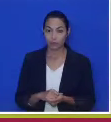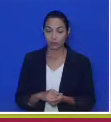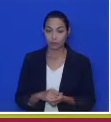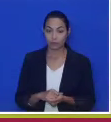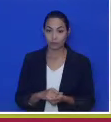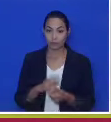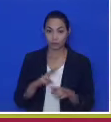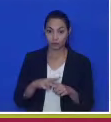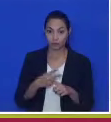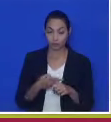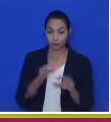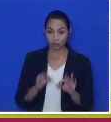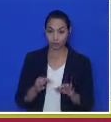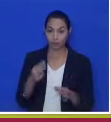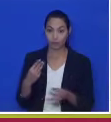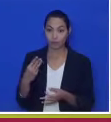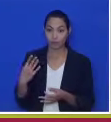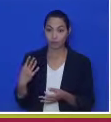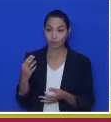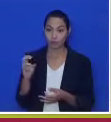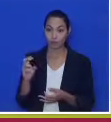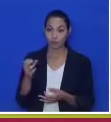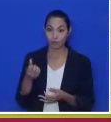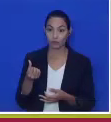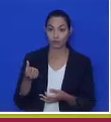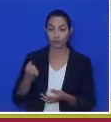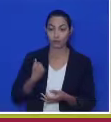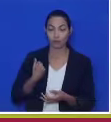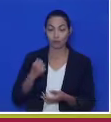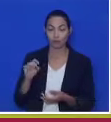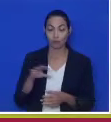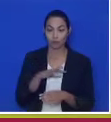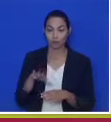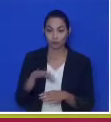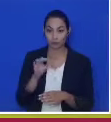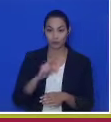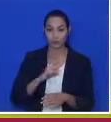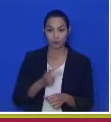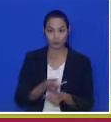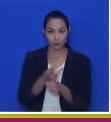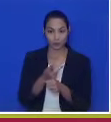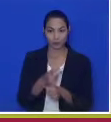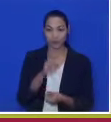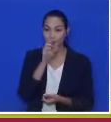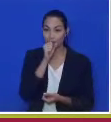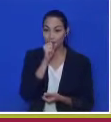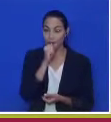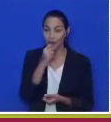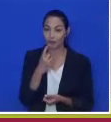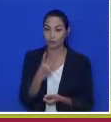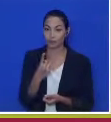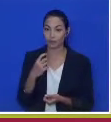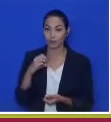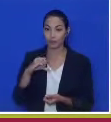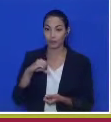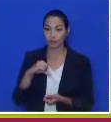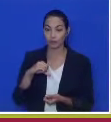Na dupla Sena você ganha acertando 3, 4, 5 ou 6 números em cada um dos sorteios. Bola laranja número 19,